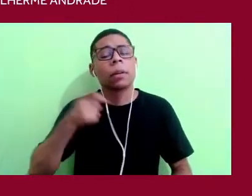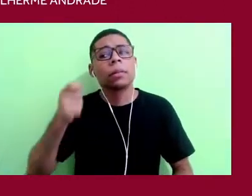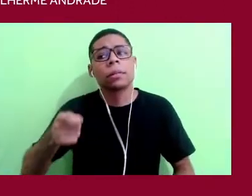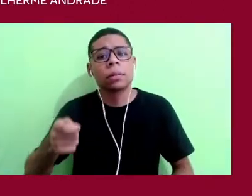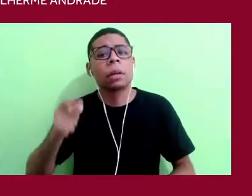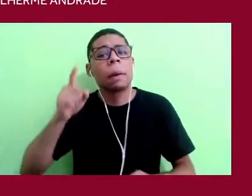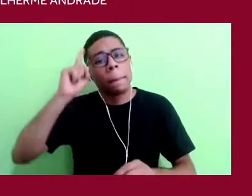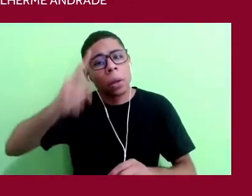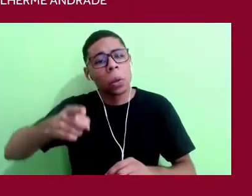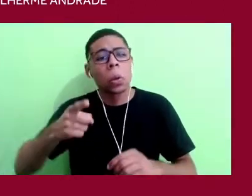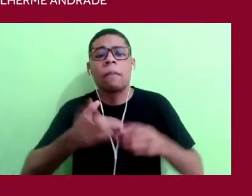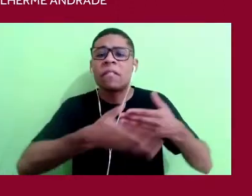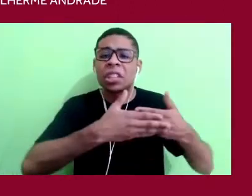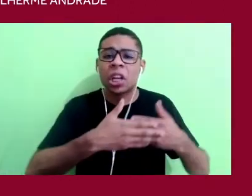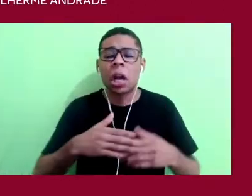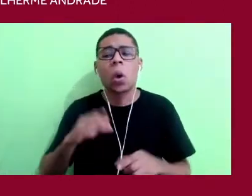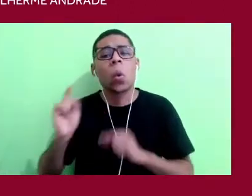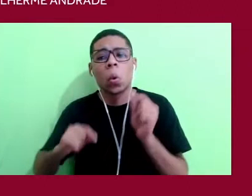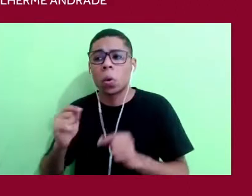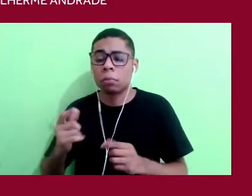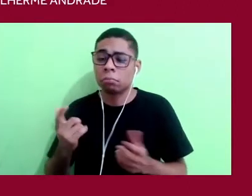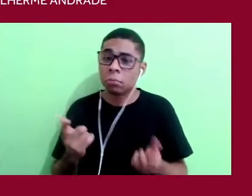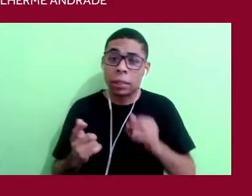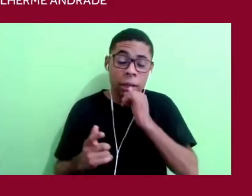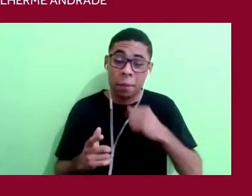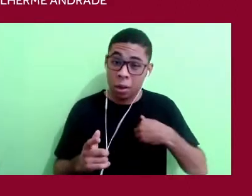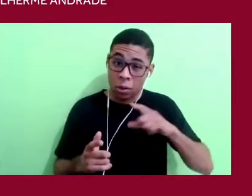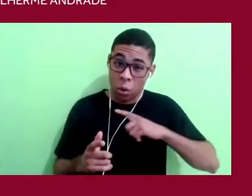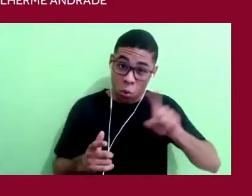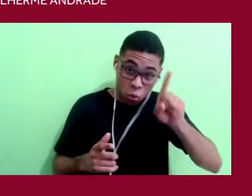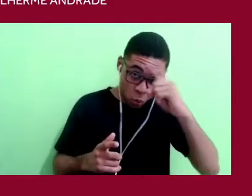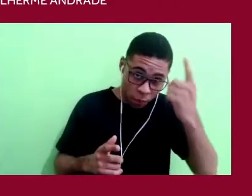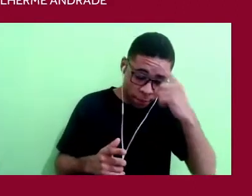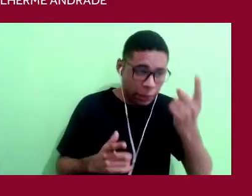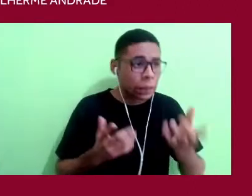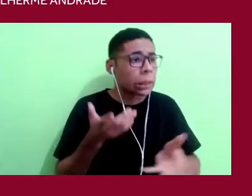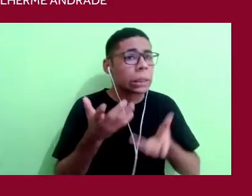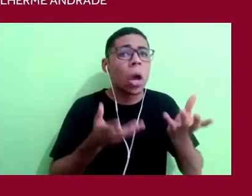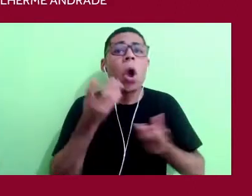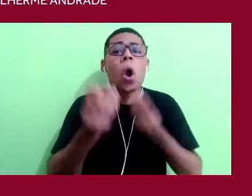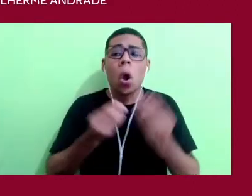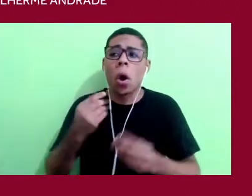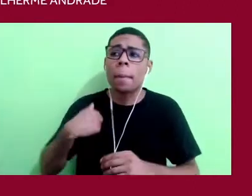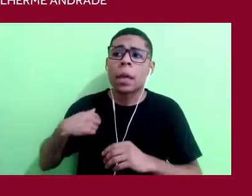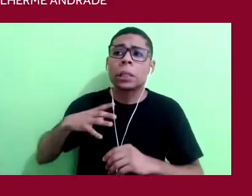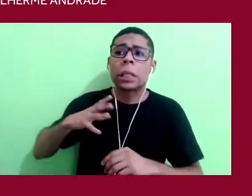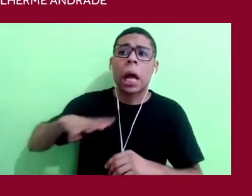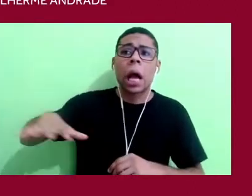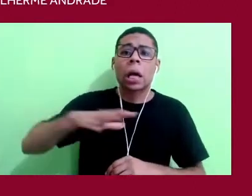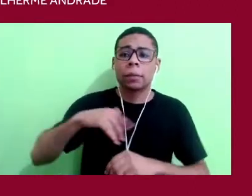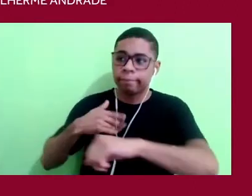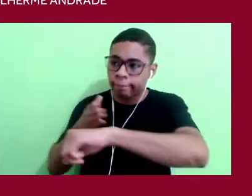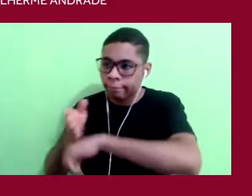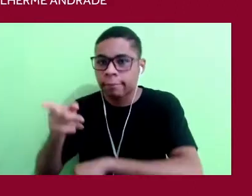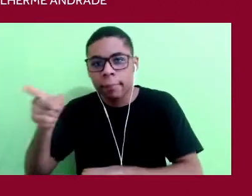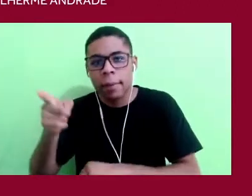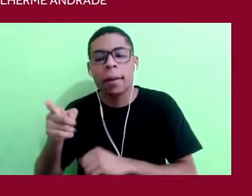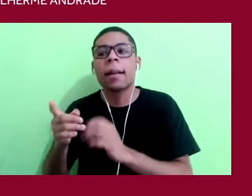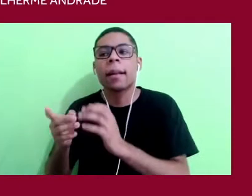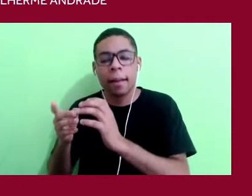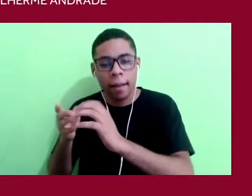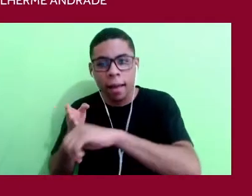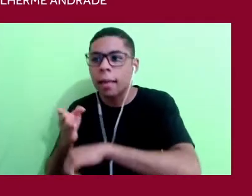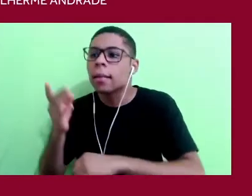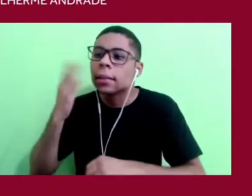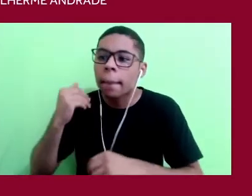tiver uma dúvida, eu tenho a biblioteca como referência. A construção de autoridade é isso, é se tornar uma